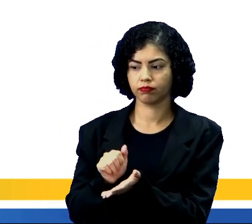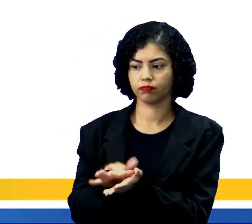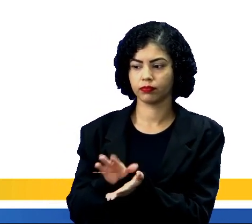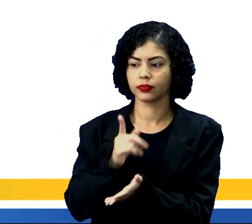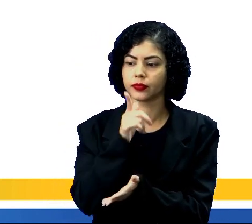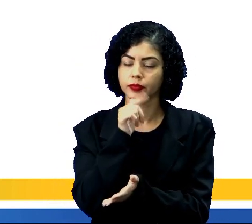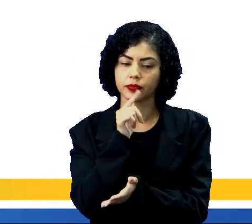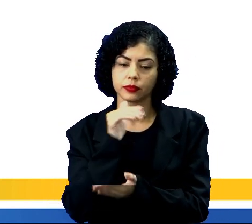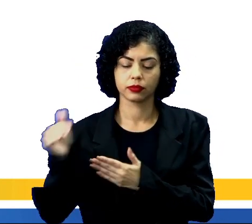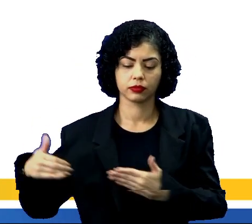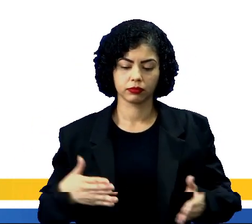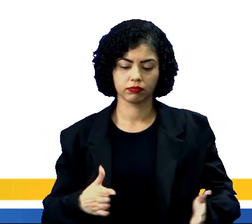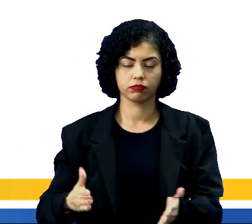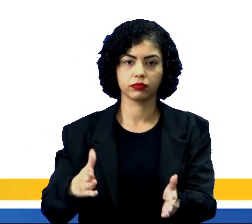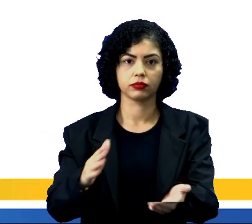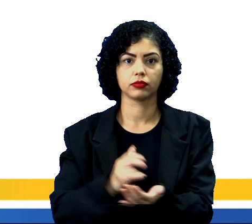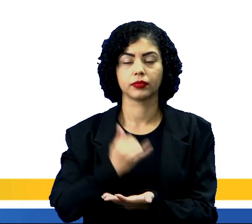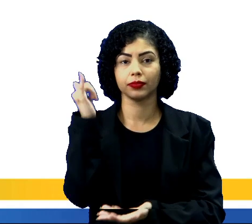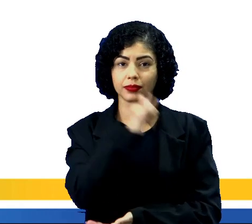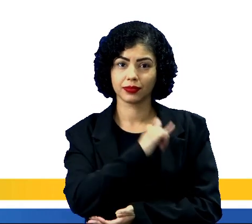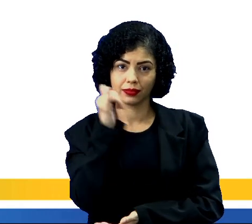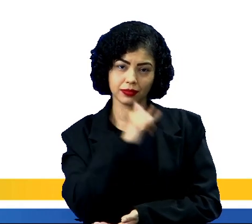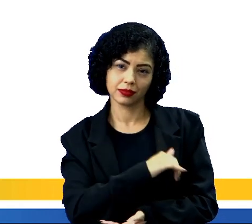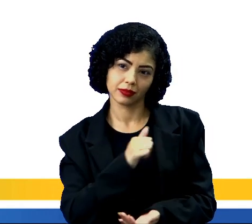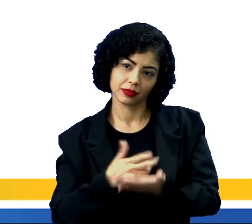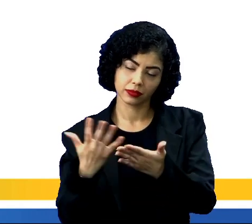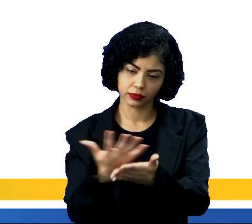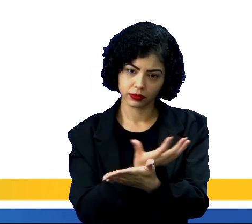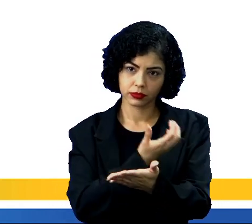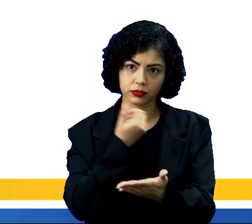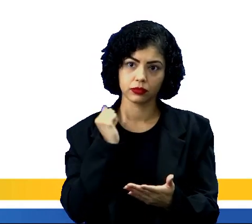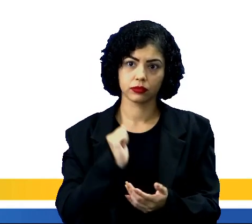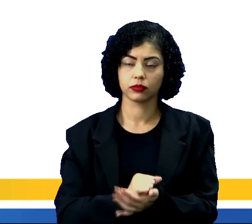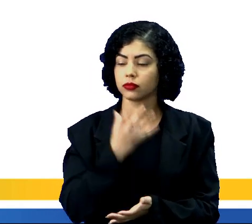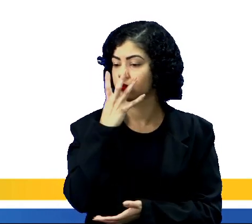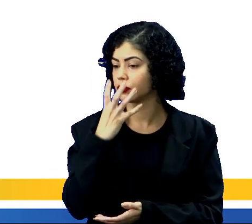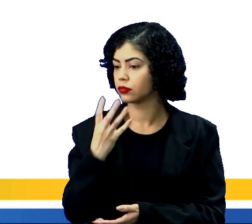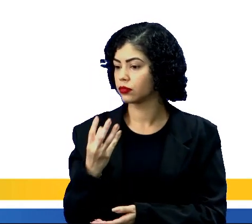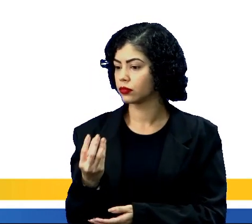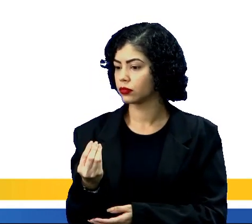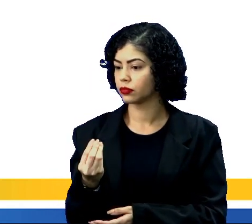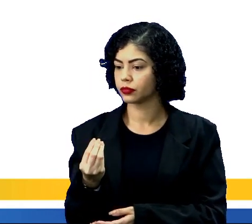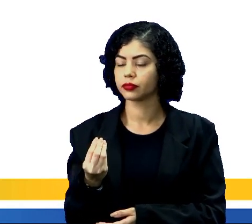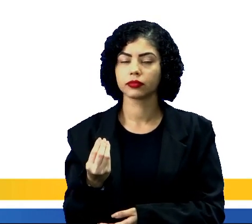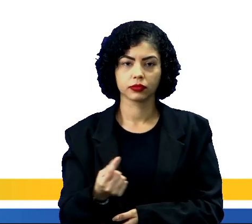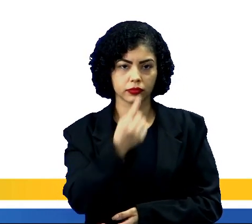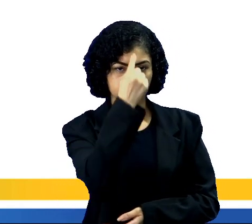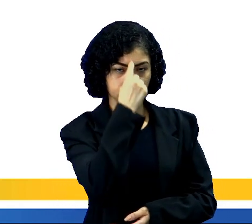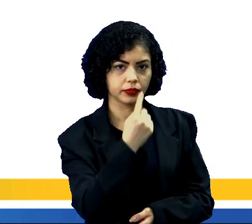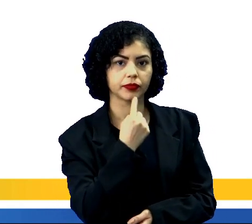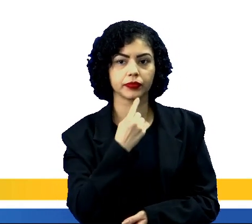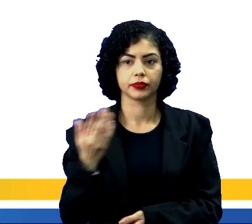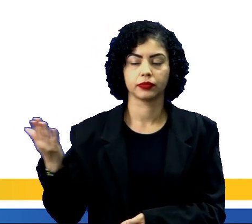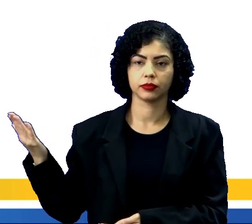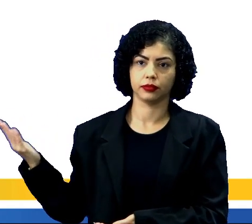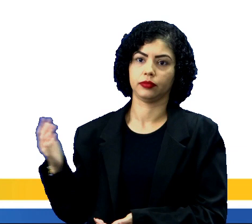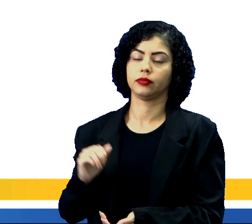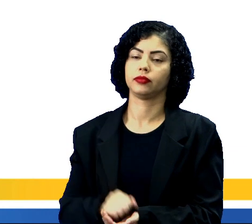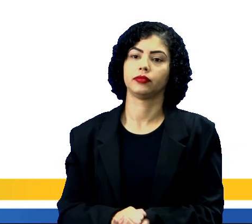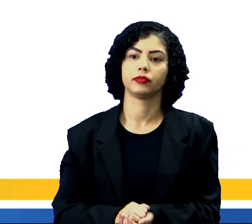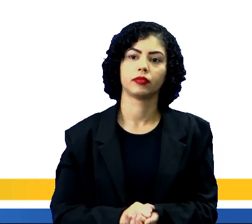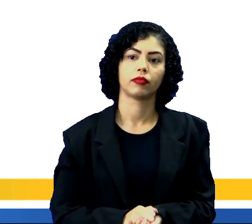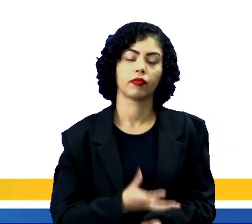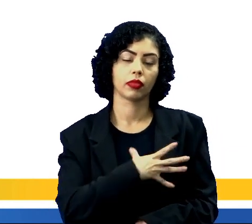no rio, na Itália, e teriam sido resgatados por uma loba, como você pode ver na imagem. Essa loba